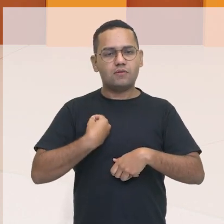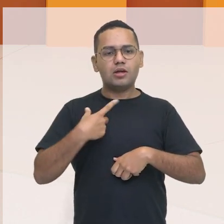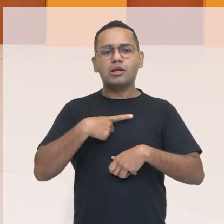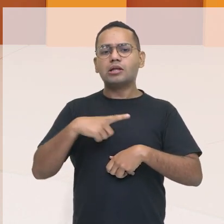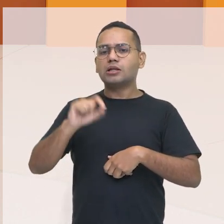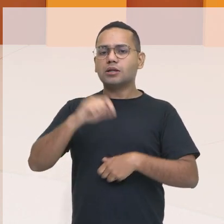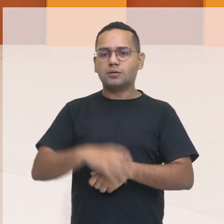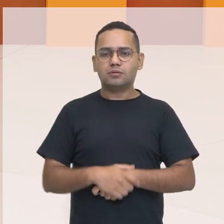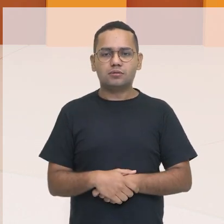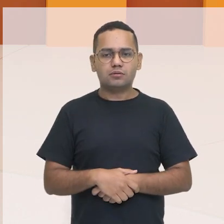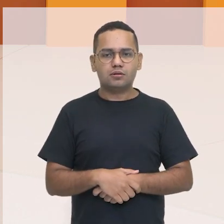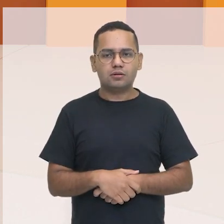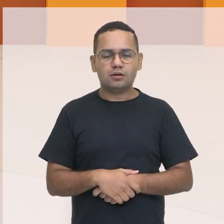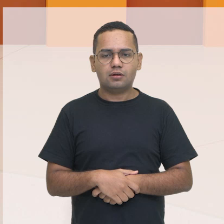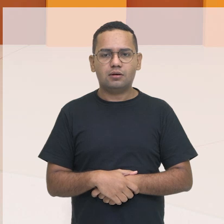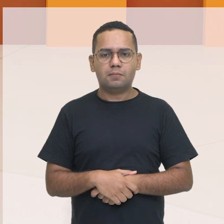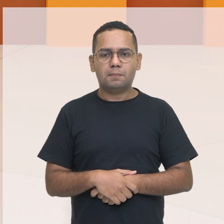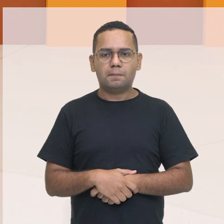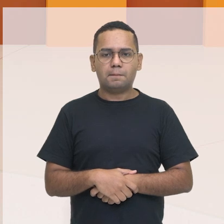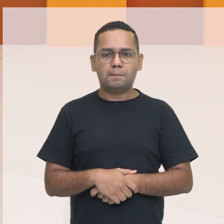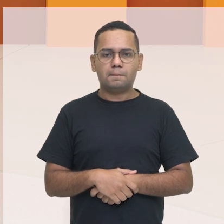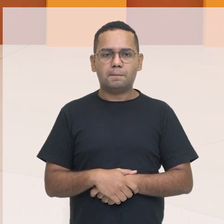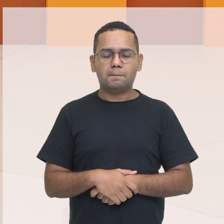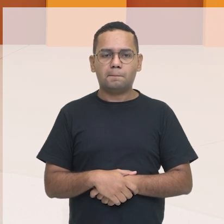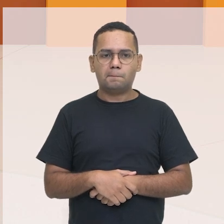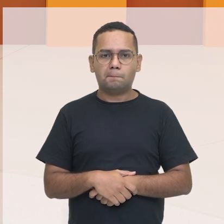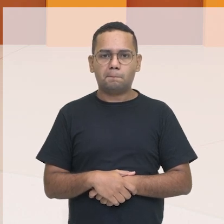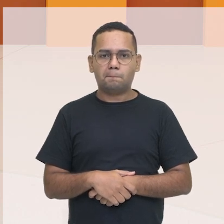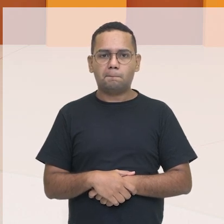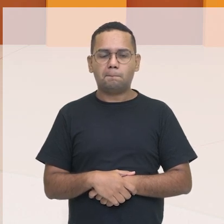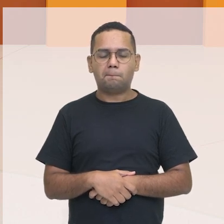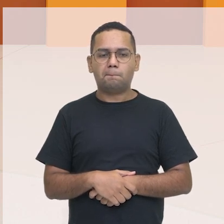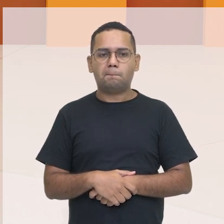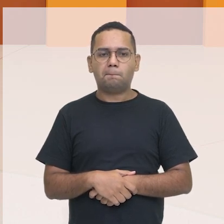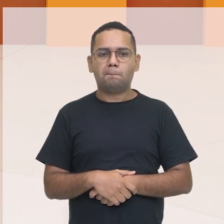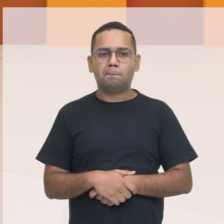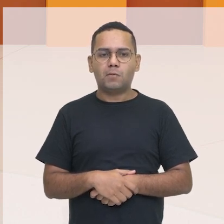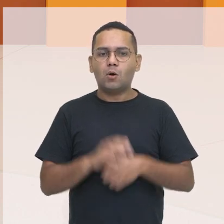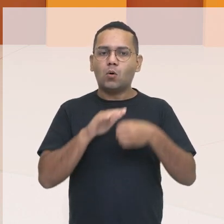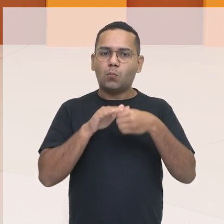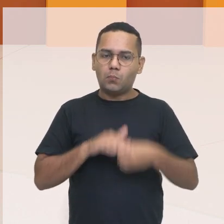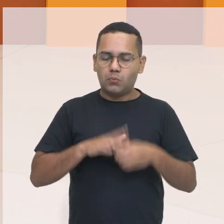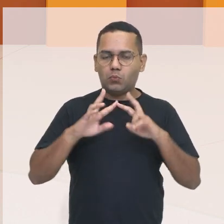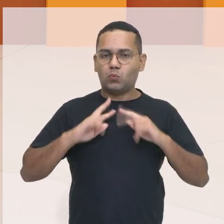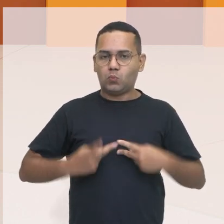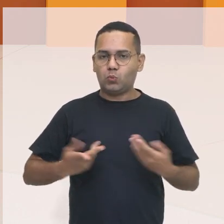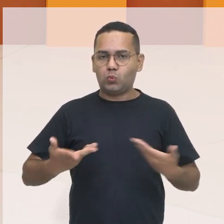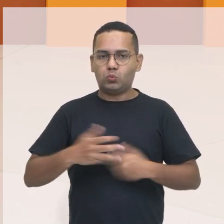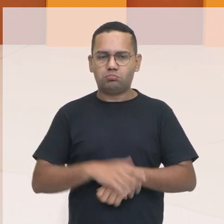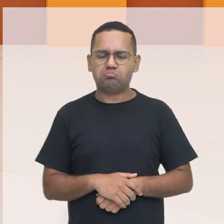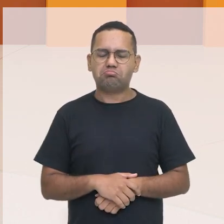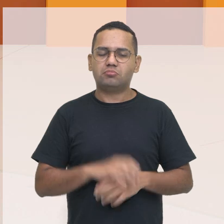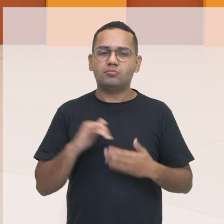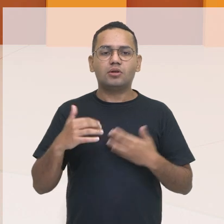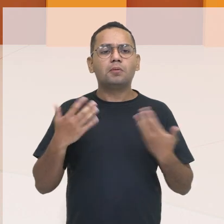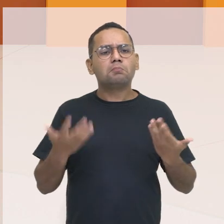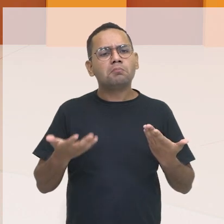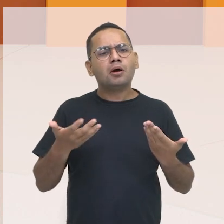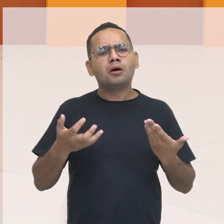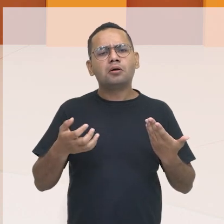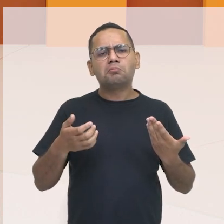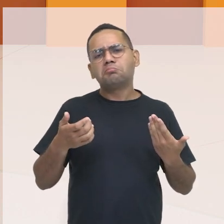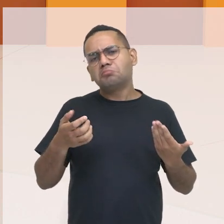oprimindo o homem contemporâneo. A gente não consegue mais fugir desse poder. Logicamente, o micropoder, ele é o